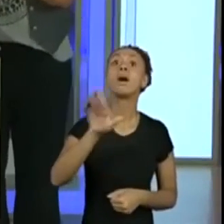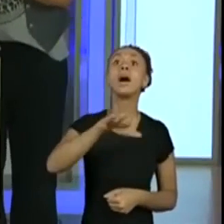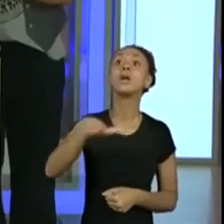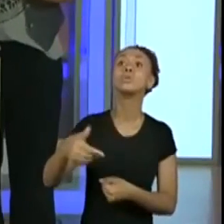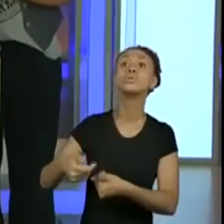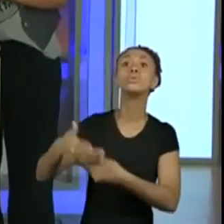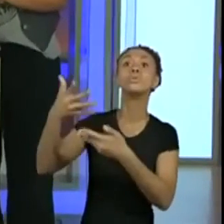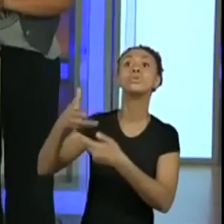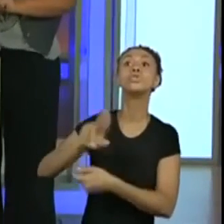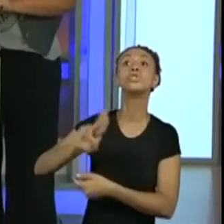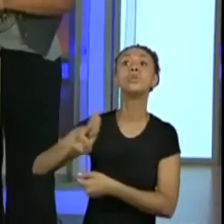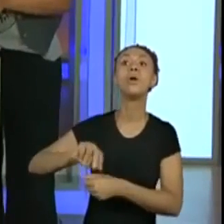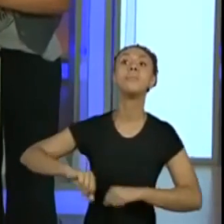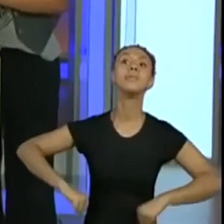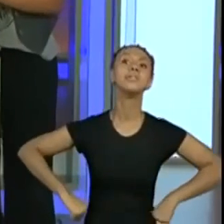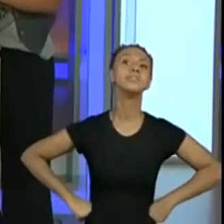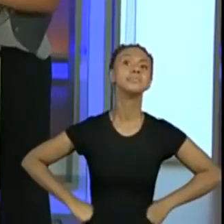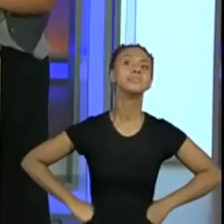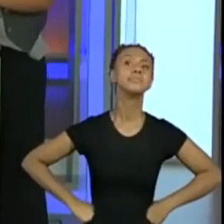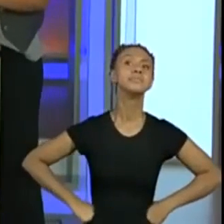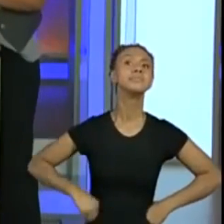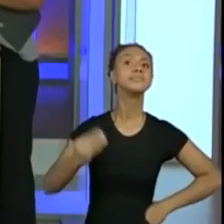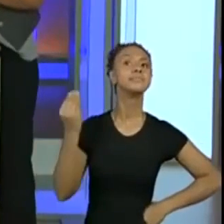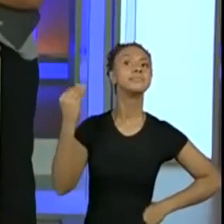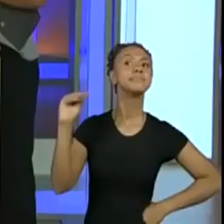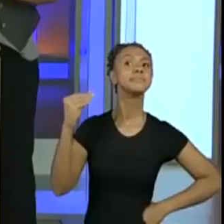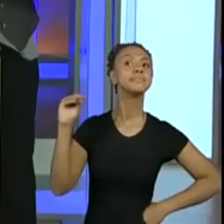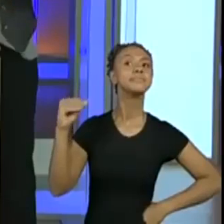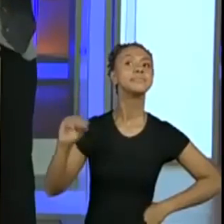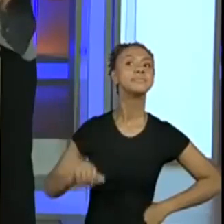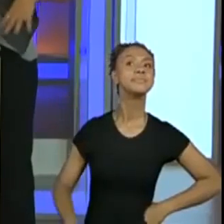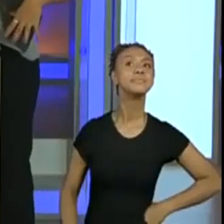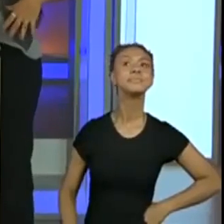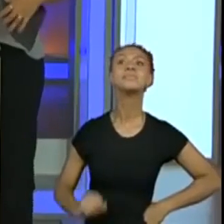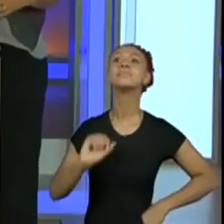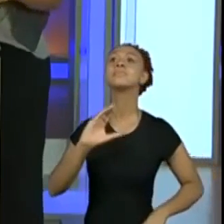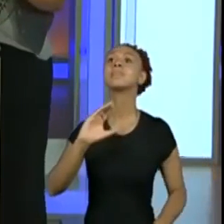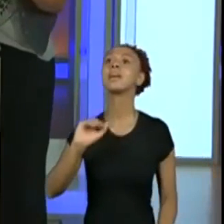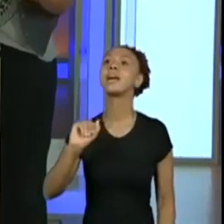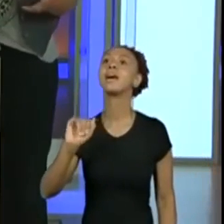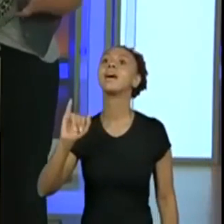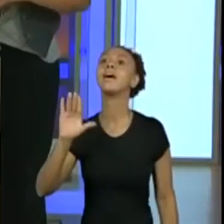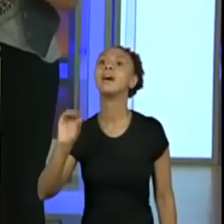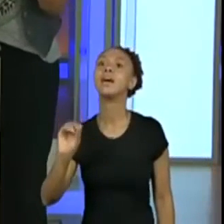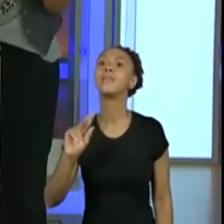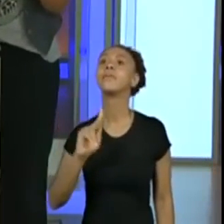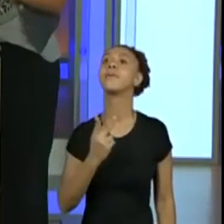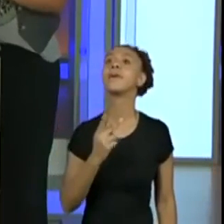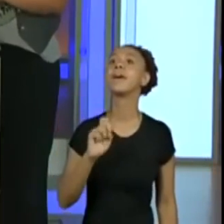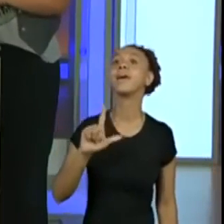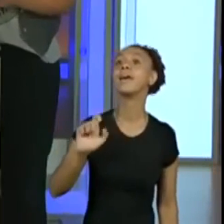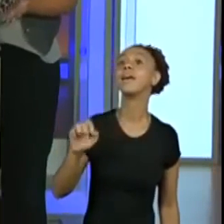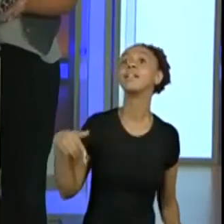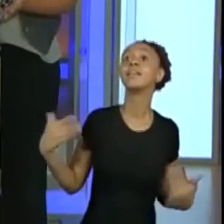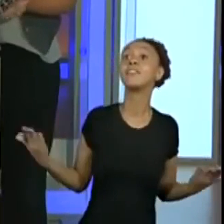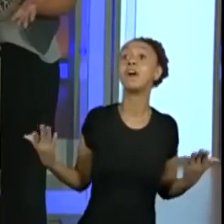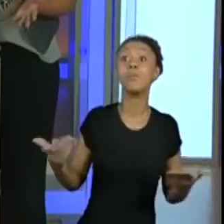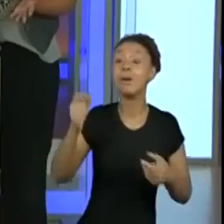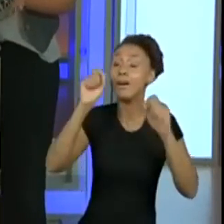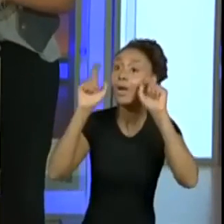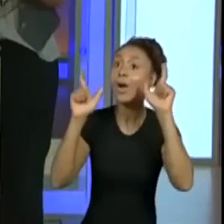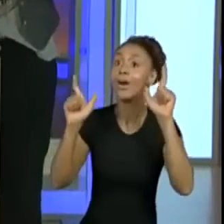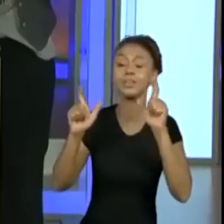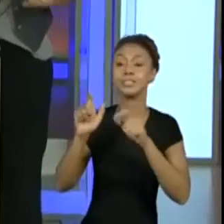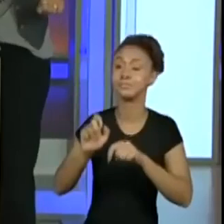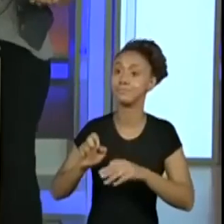hein? E os estudantes não estão colocando aí, não? Hein? Cadê o Caio? Cadê a Ellen? Cadê o pessoal aí? Acorda, Lohane, gente.